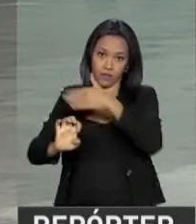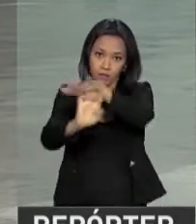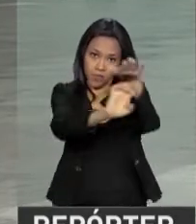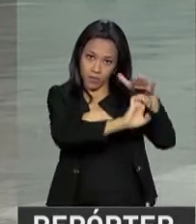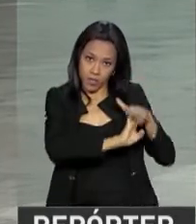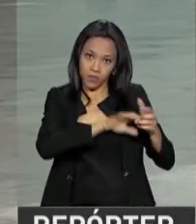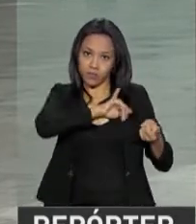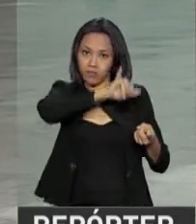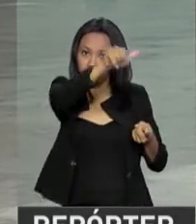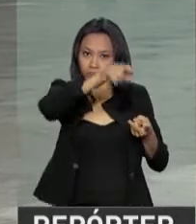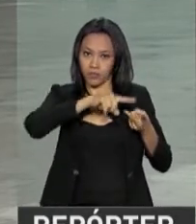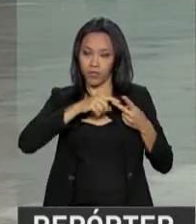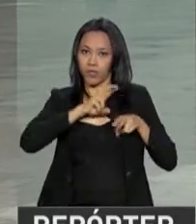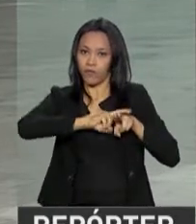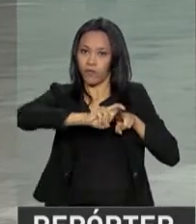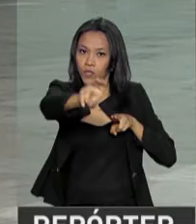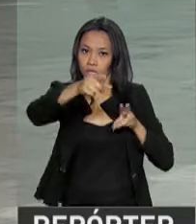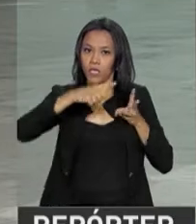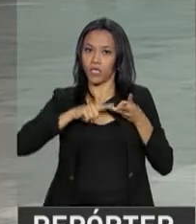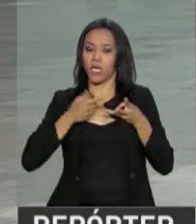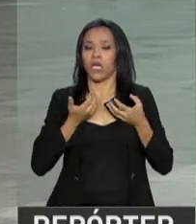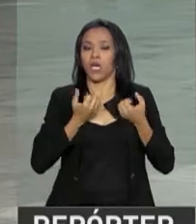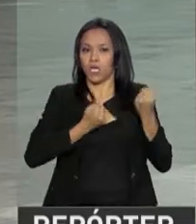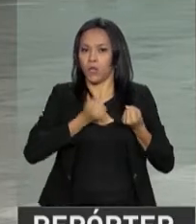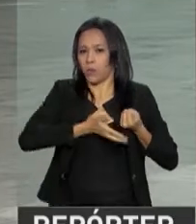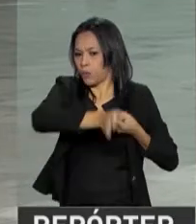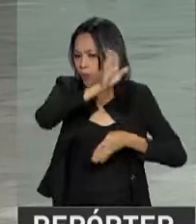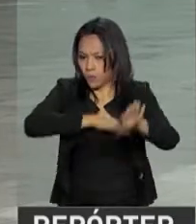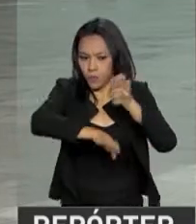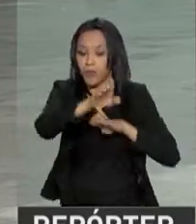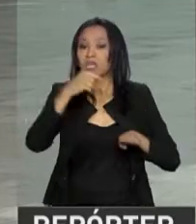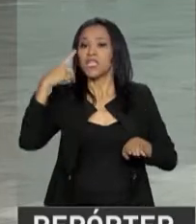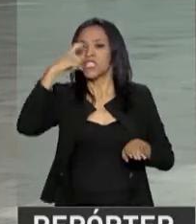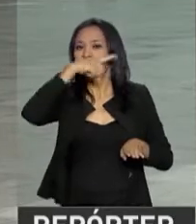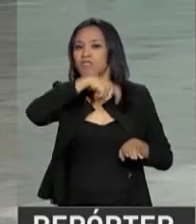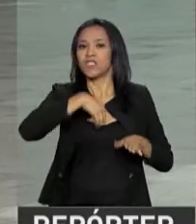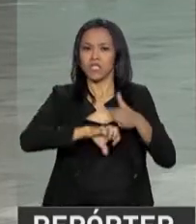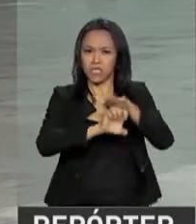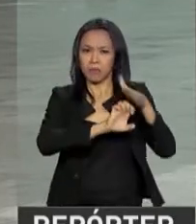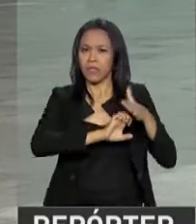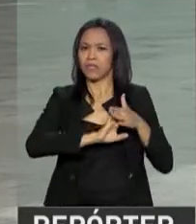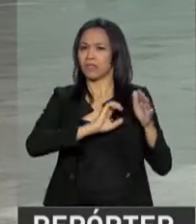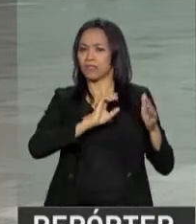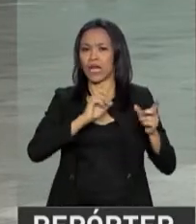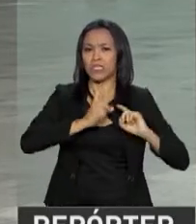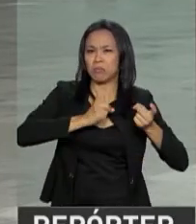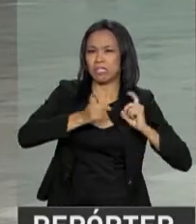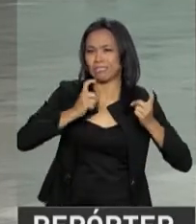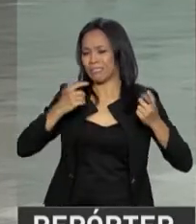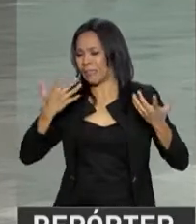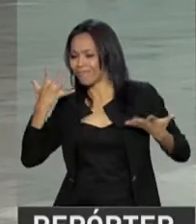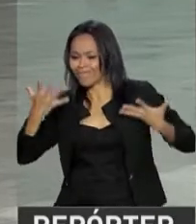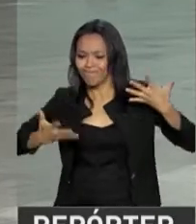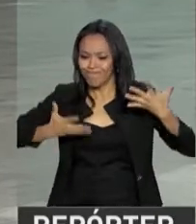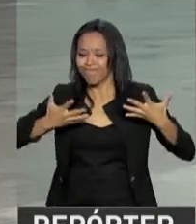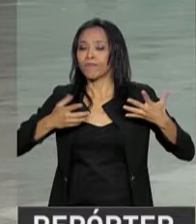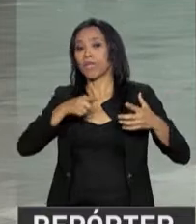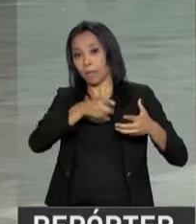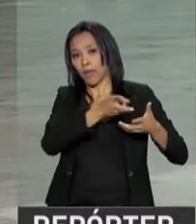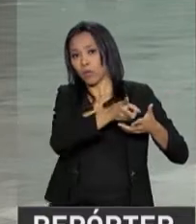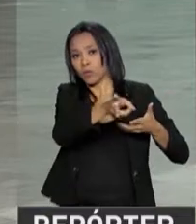portos e aeroportos que estejam em dificuldade para cumprir com as obrigações contratuais possam continuar a oferecer